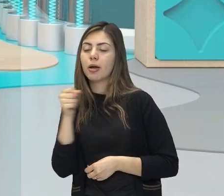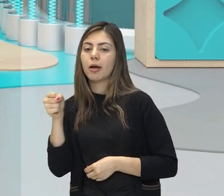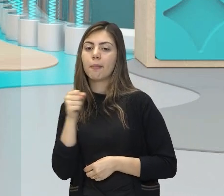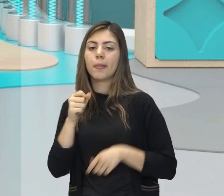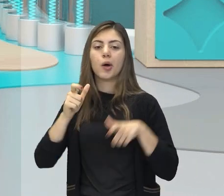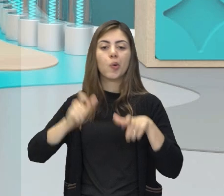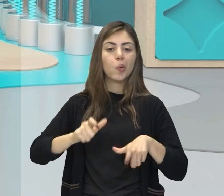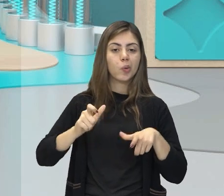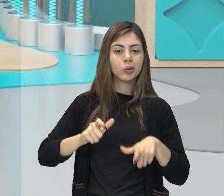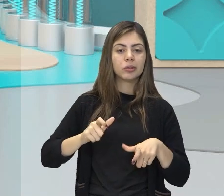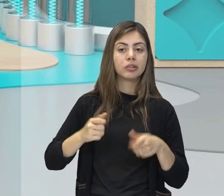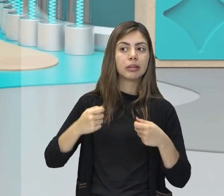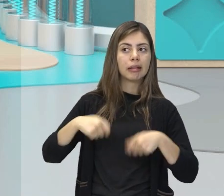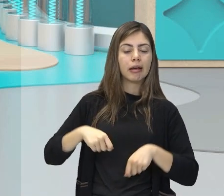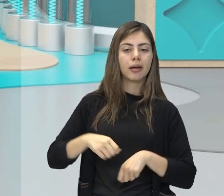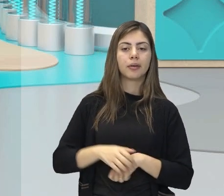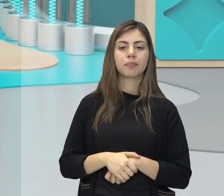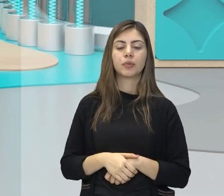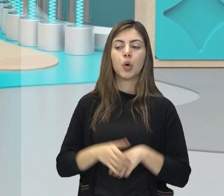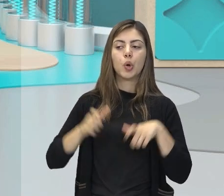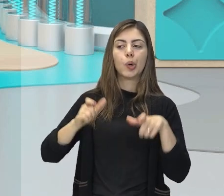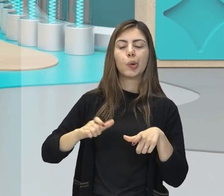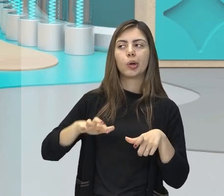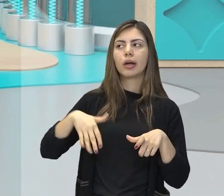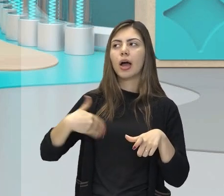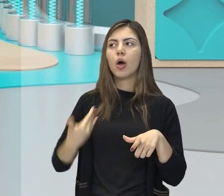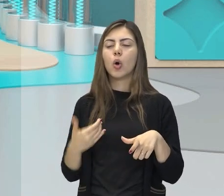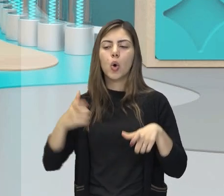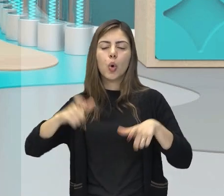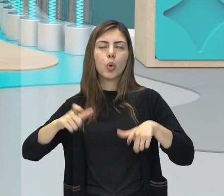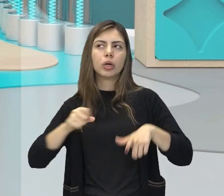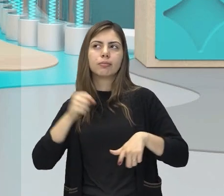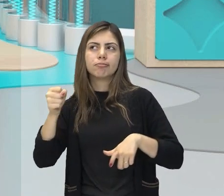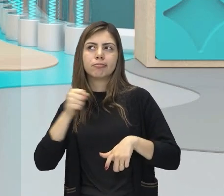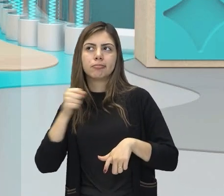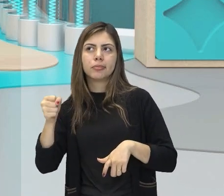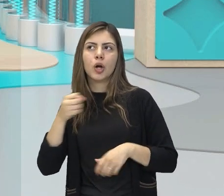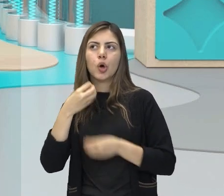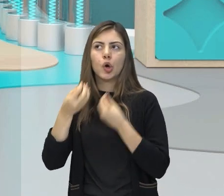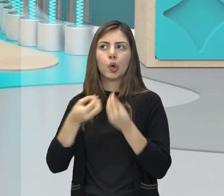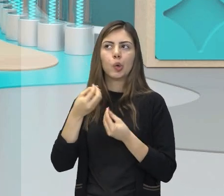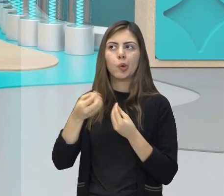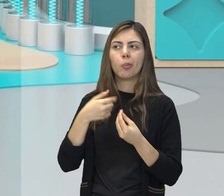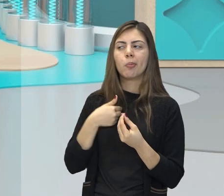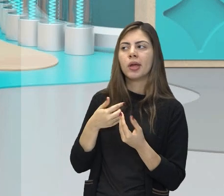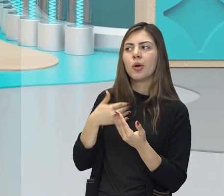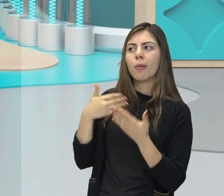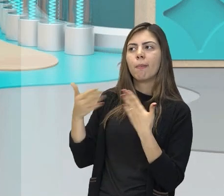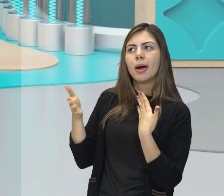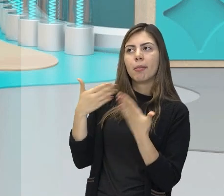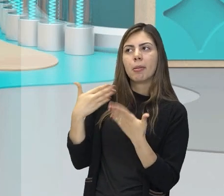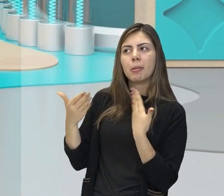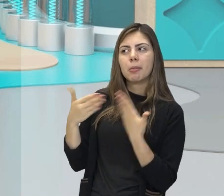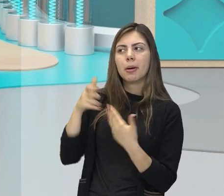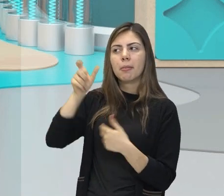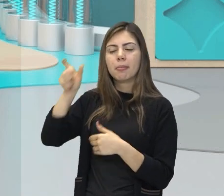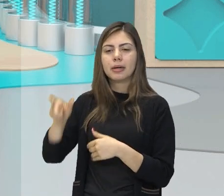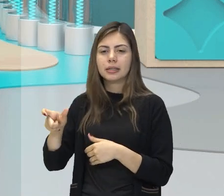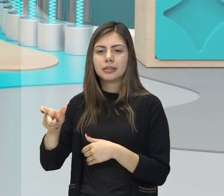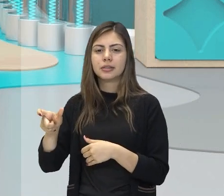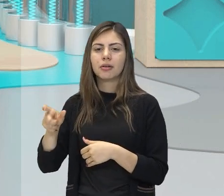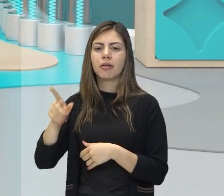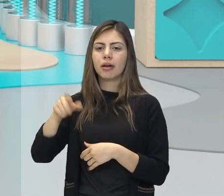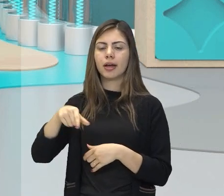essa possibilidade. Qual será o lugar, qual será o tratamento que você vai ter com esta pessoa, se é um tratamento